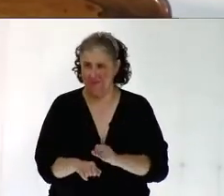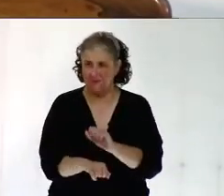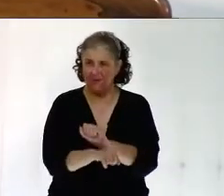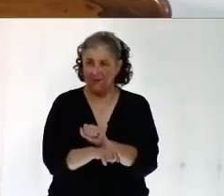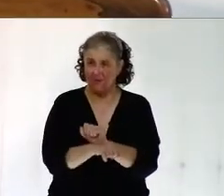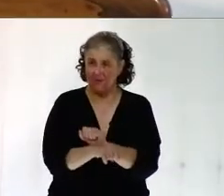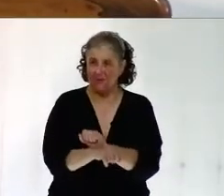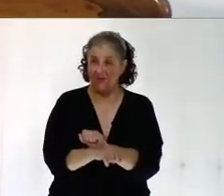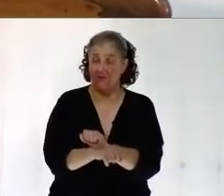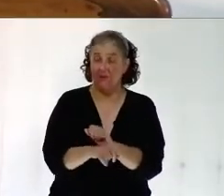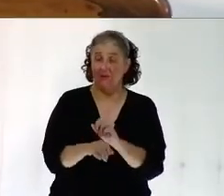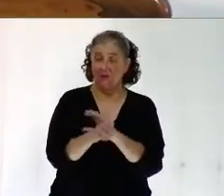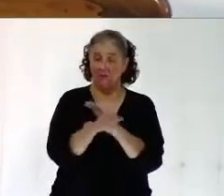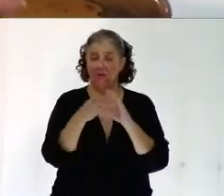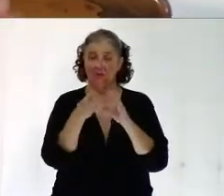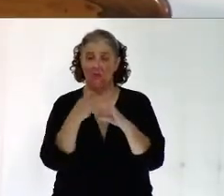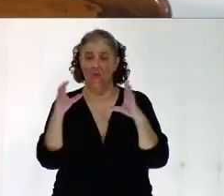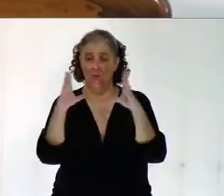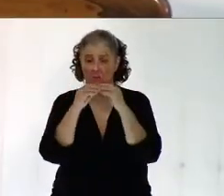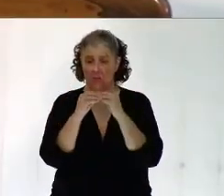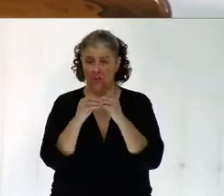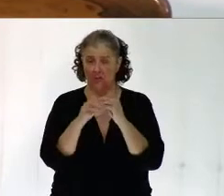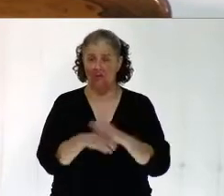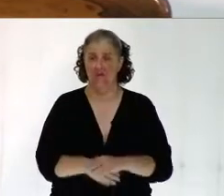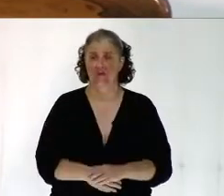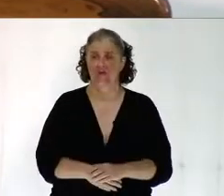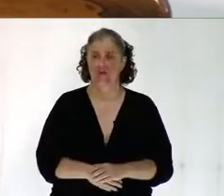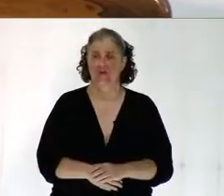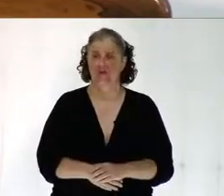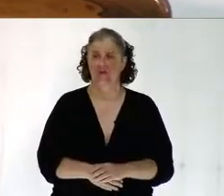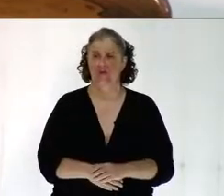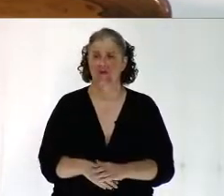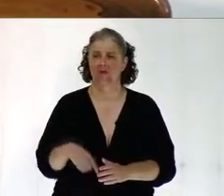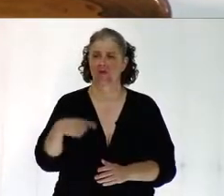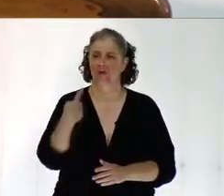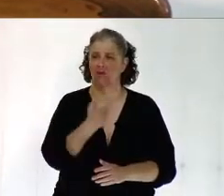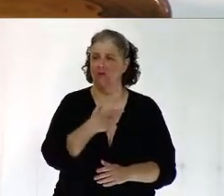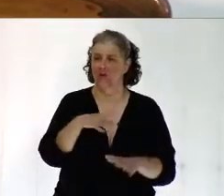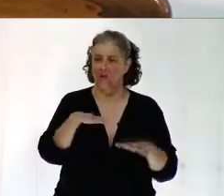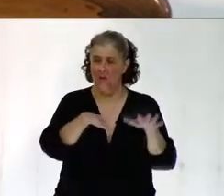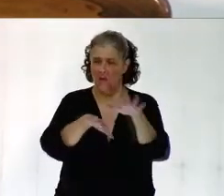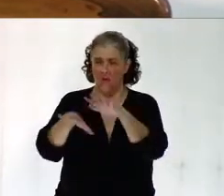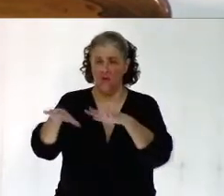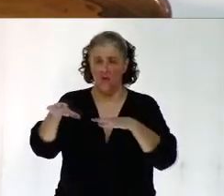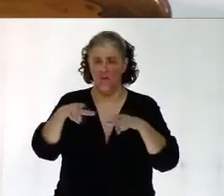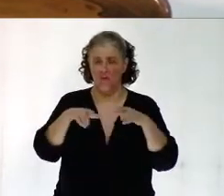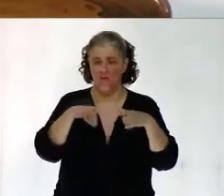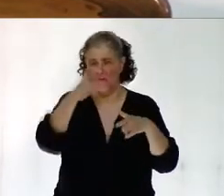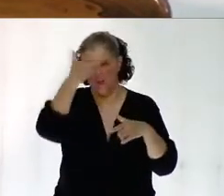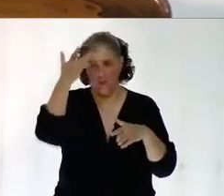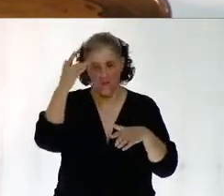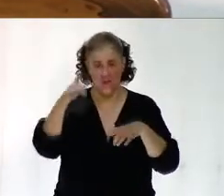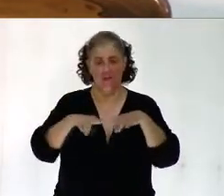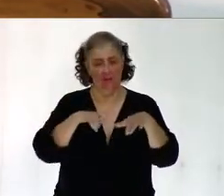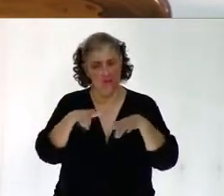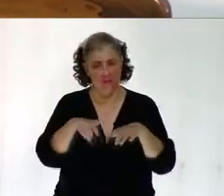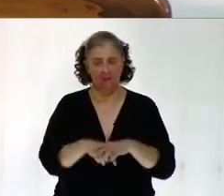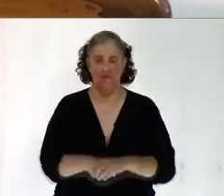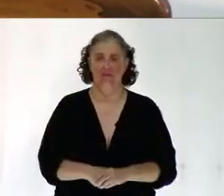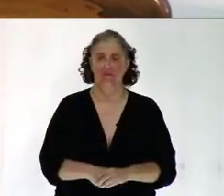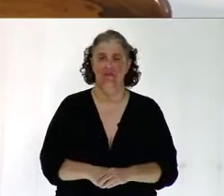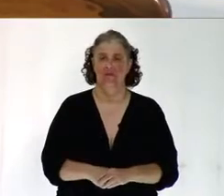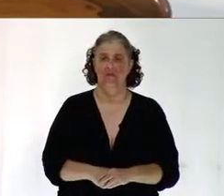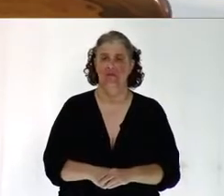no culto da noite nós temos a igreja vazia nós estamos só com os nossos irmãos que estão trabalhando e nós usamos